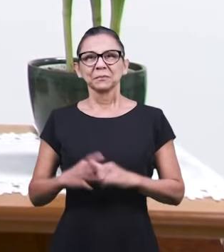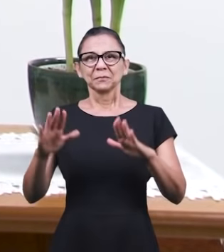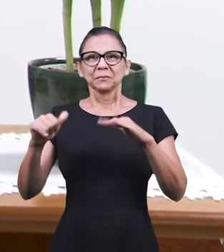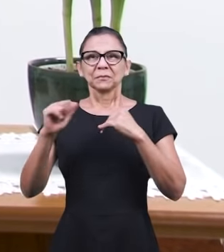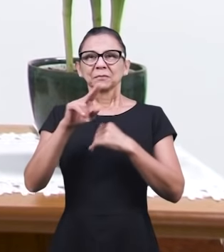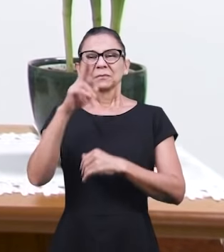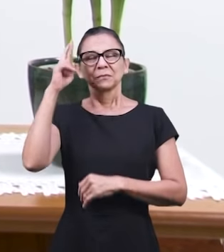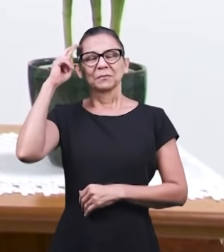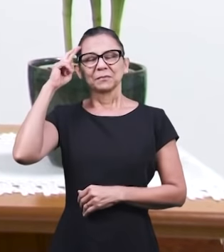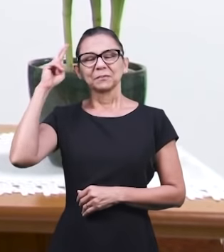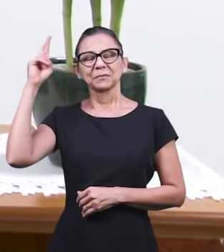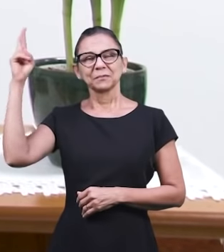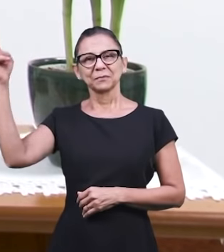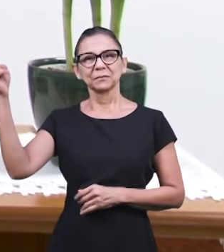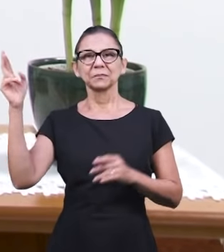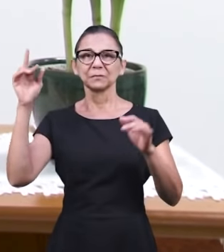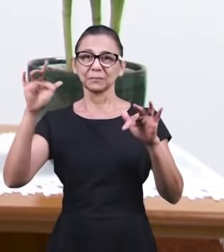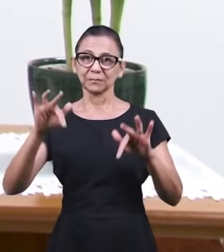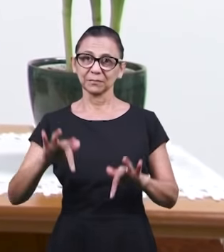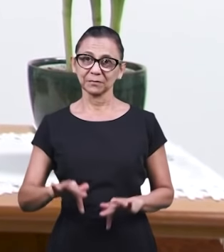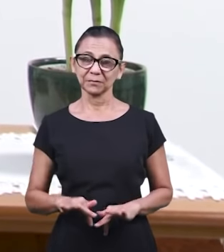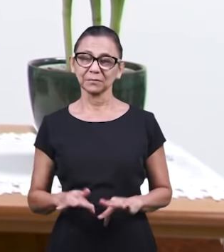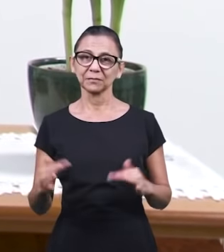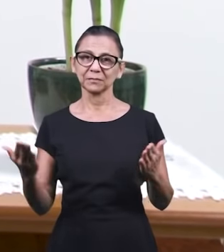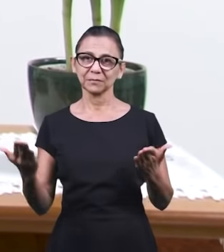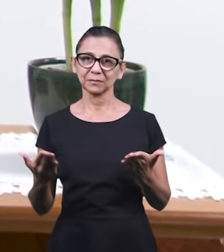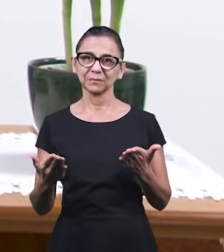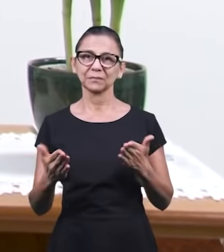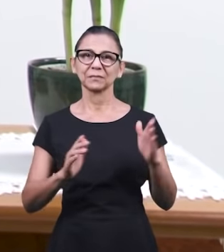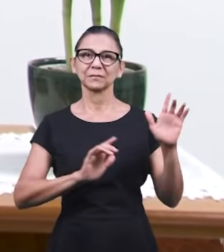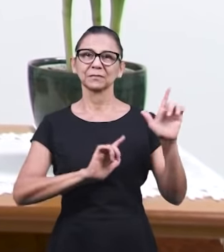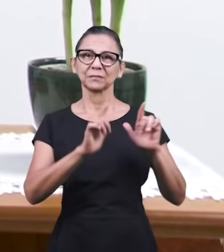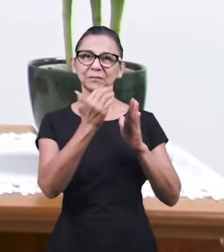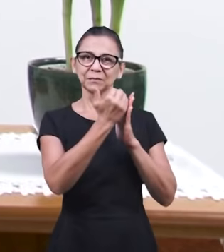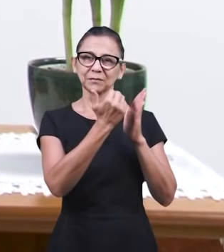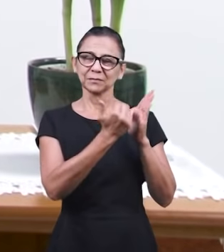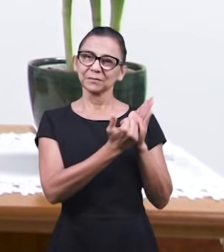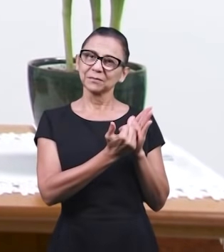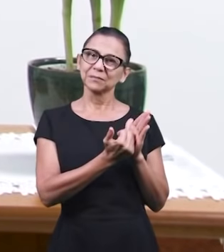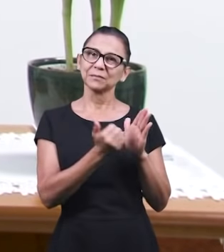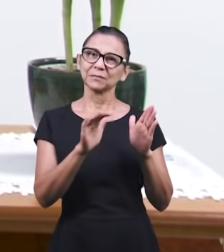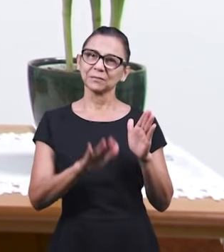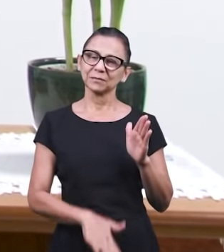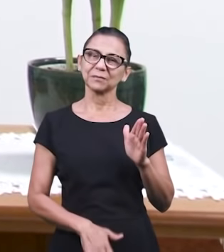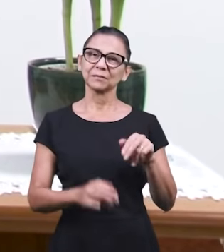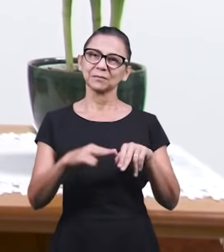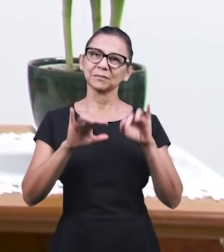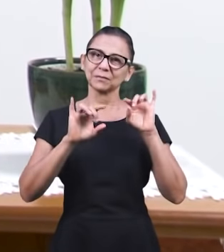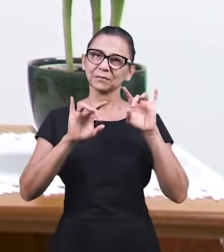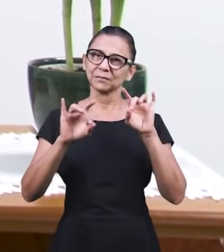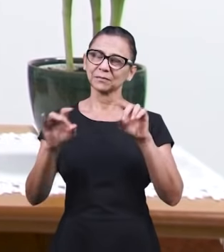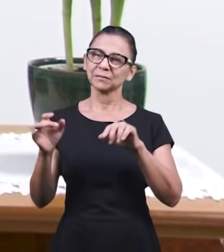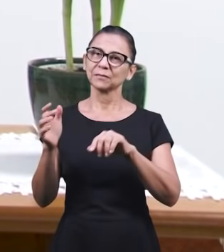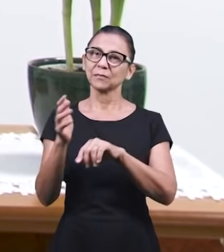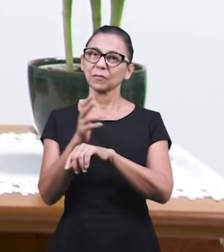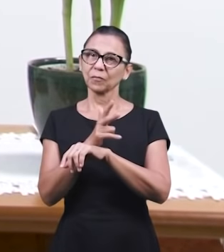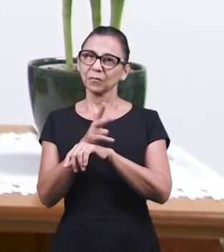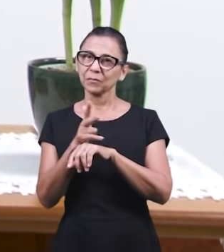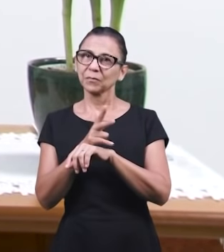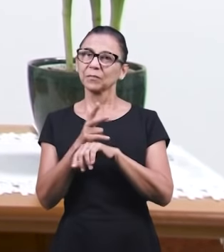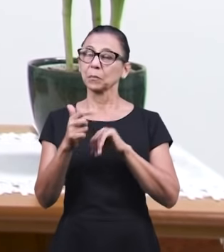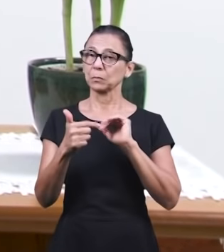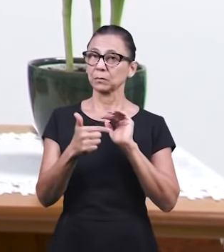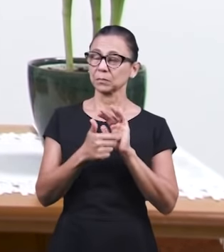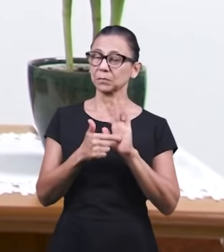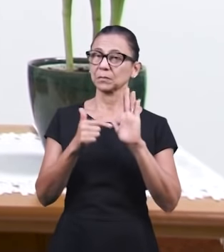Seja bendito o nome do nosso Deus. Terminamos então a edição desta tarde de uma forma muito especial, com os vídeos que foram apresentados,